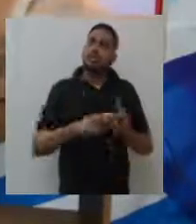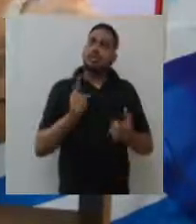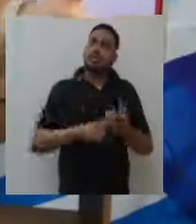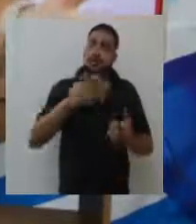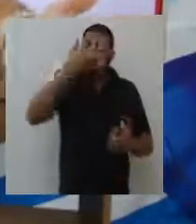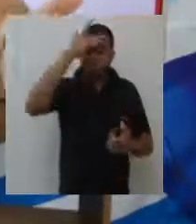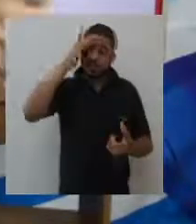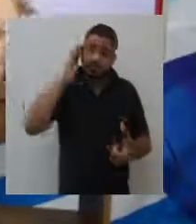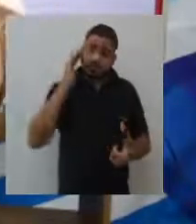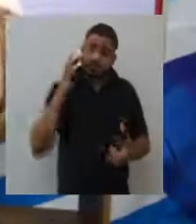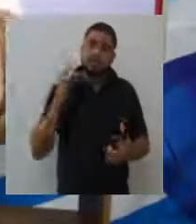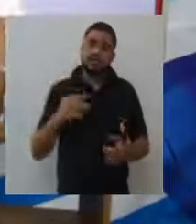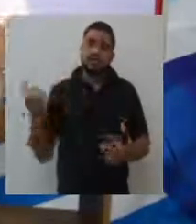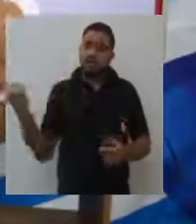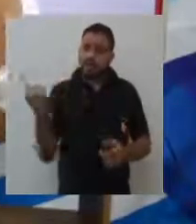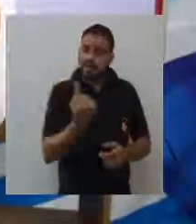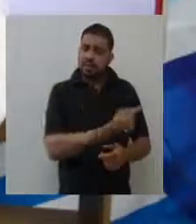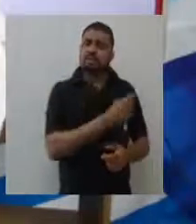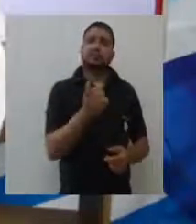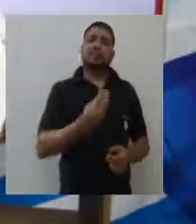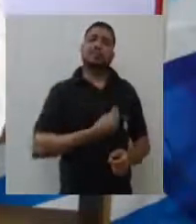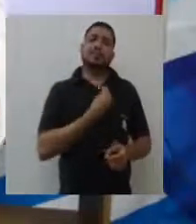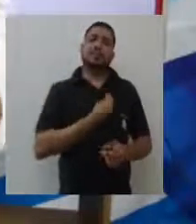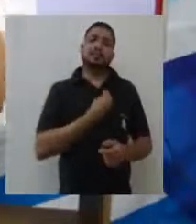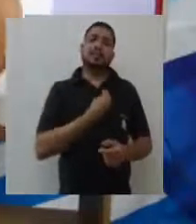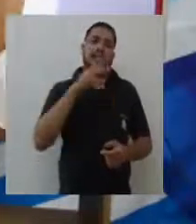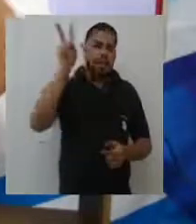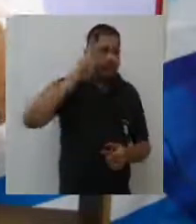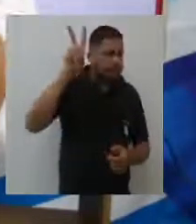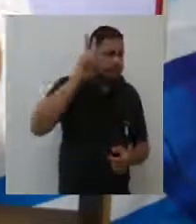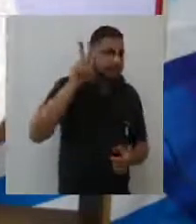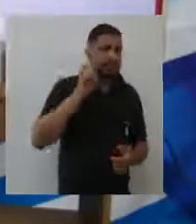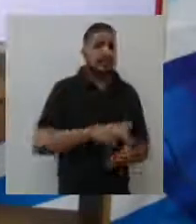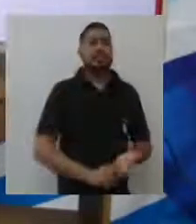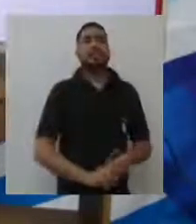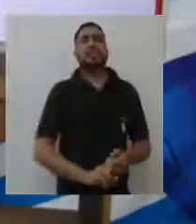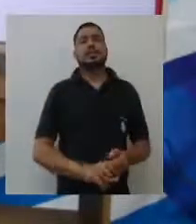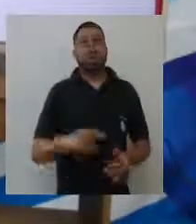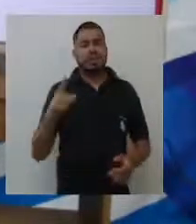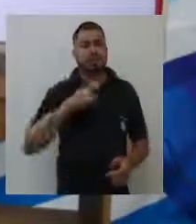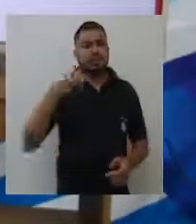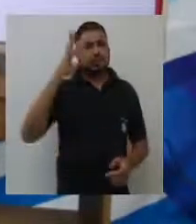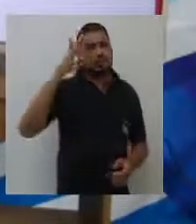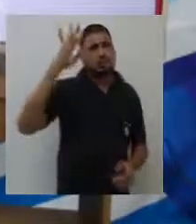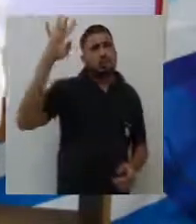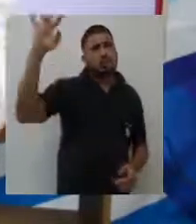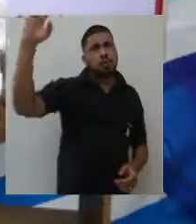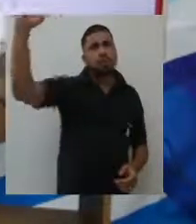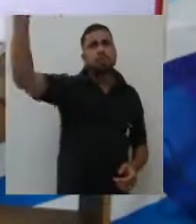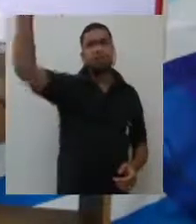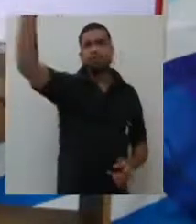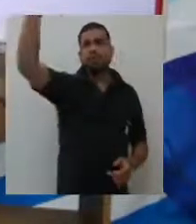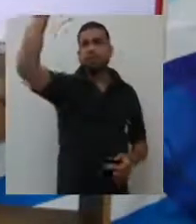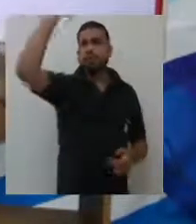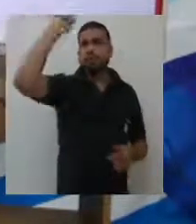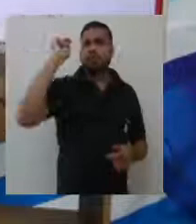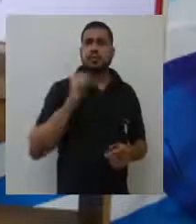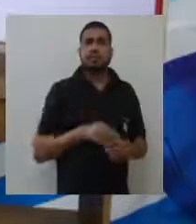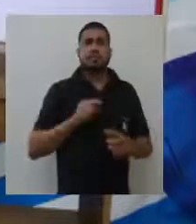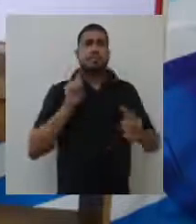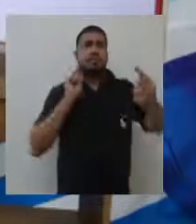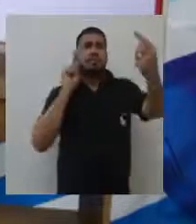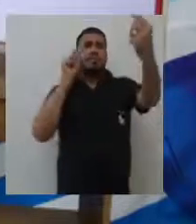por você, tá certo? Lembre-se disso. Tenha um sonho grande, mire na Lua